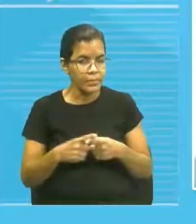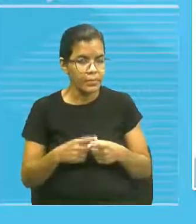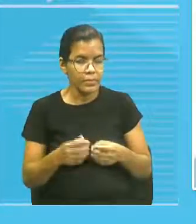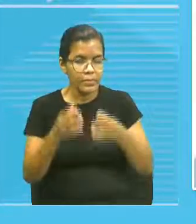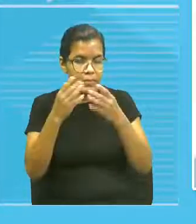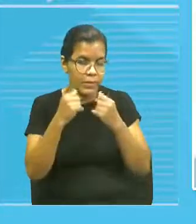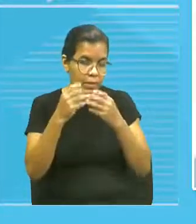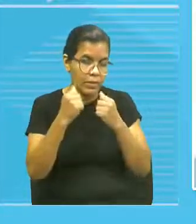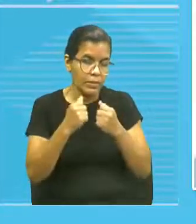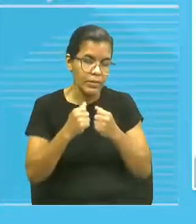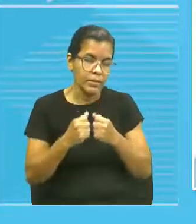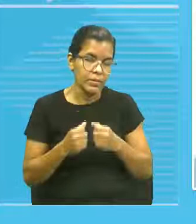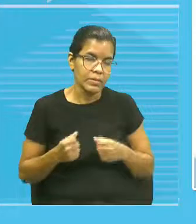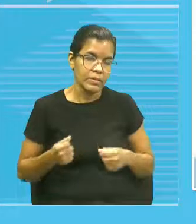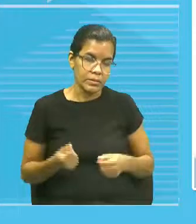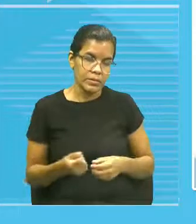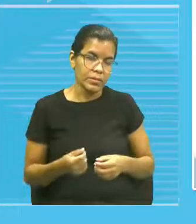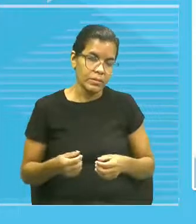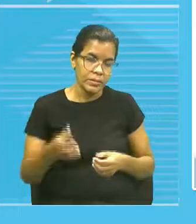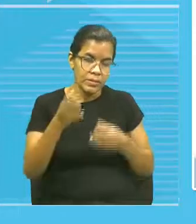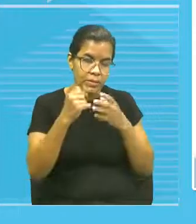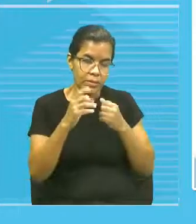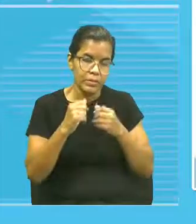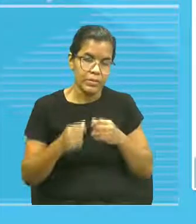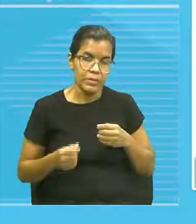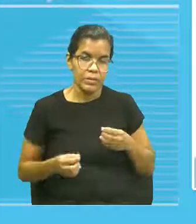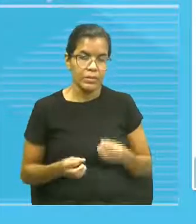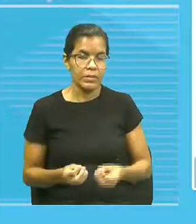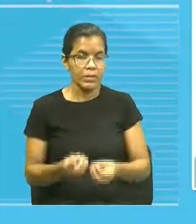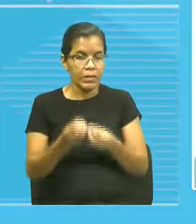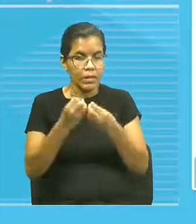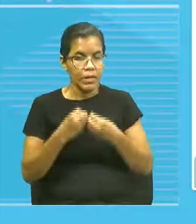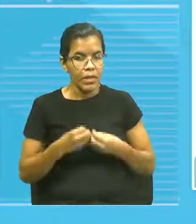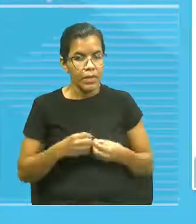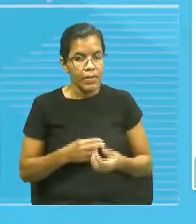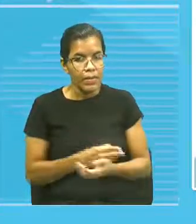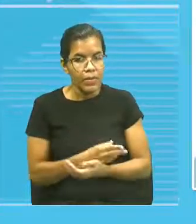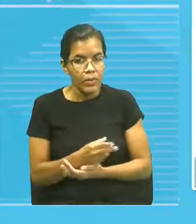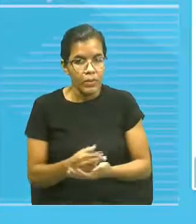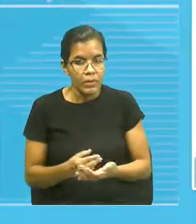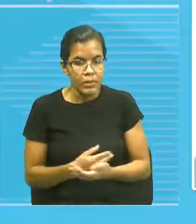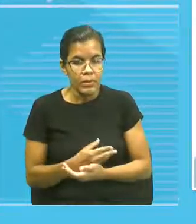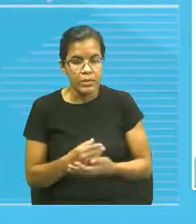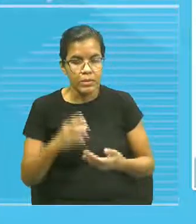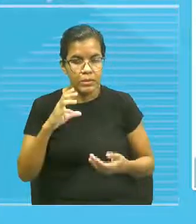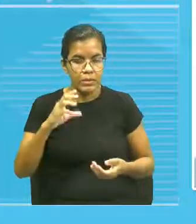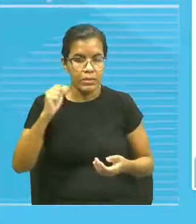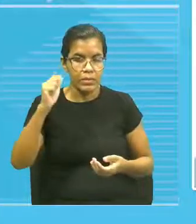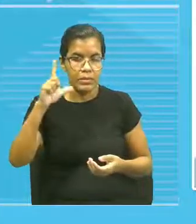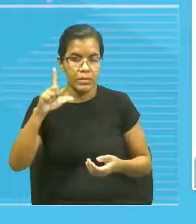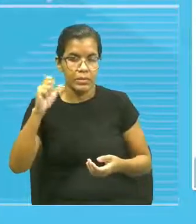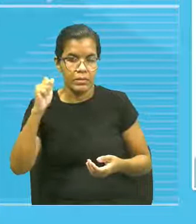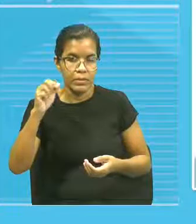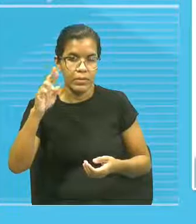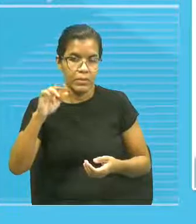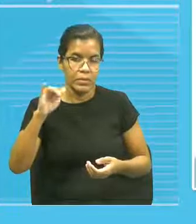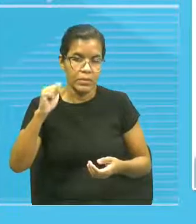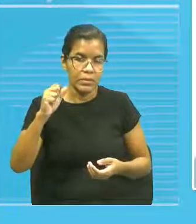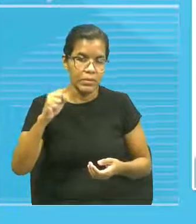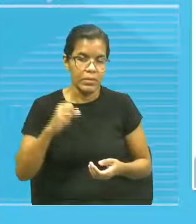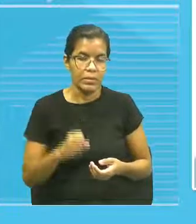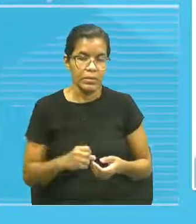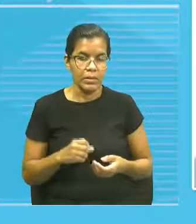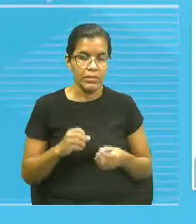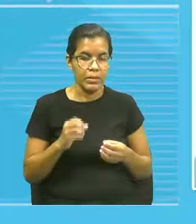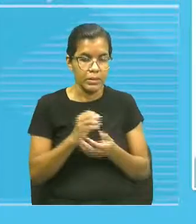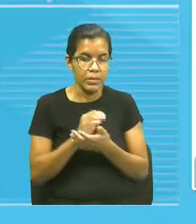toda vez que você come, você está ingerindo muitas calorias. E essa caloria é a medida de